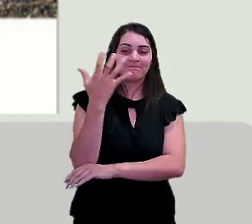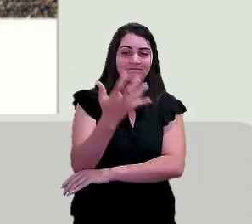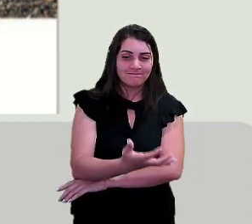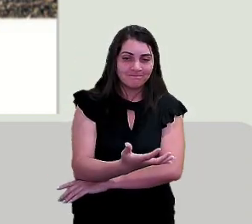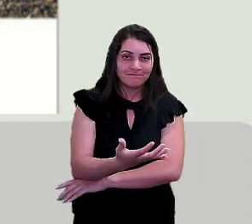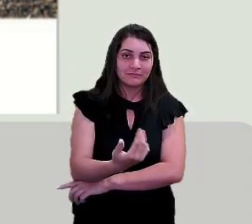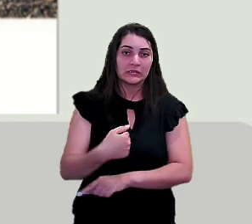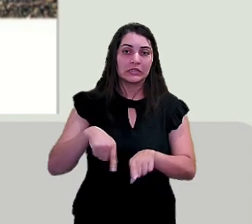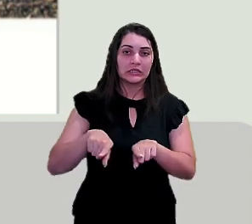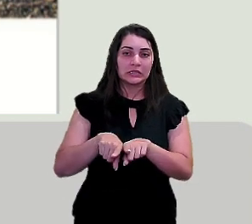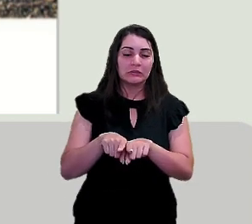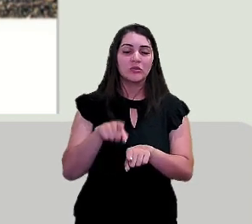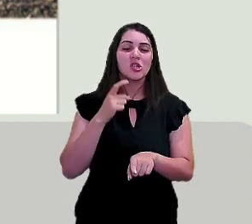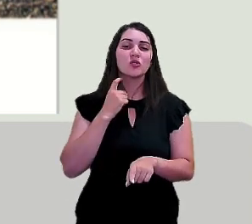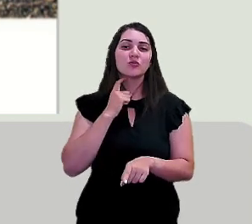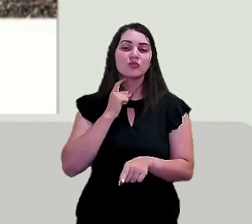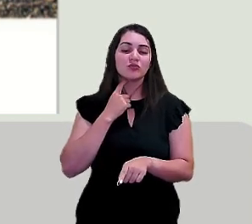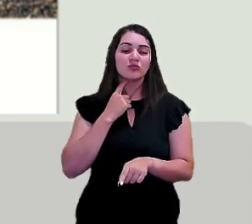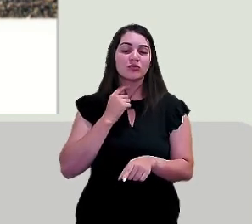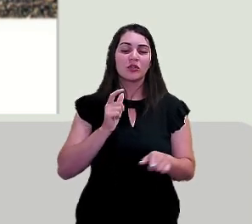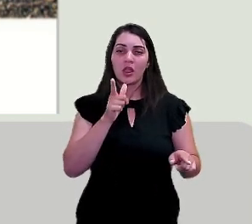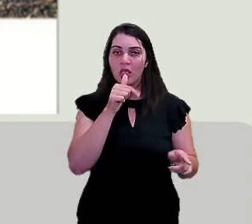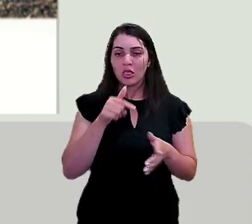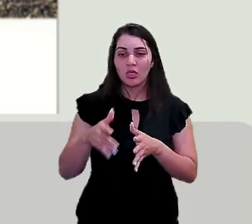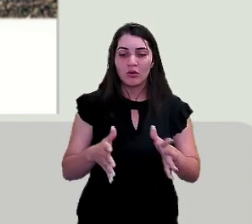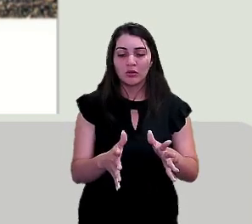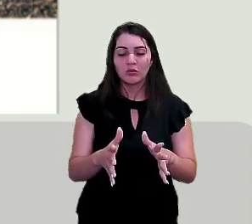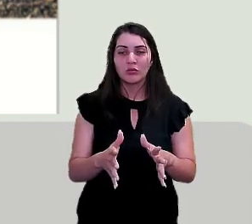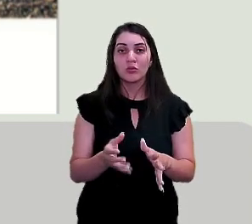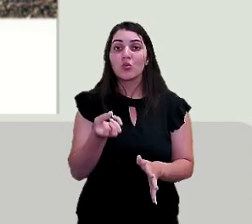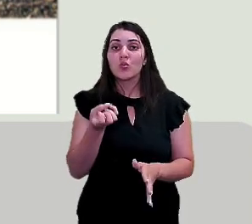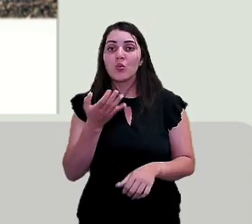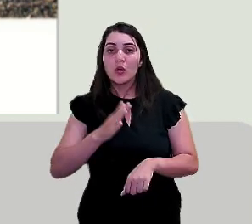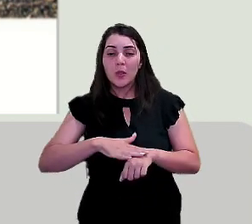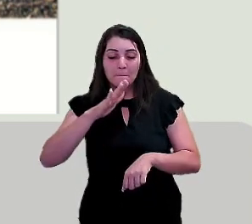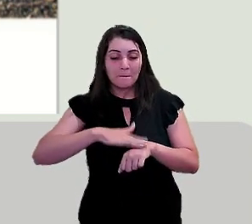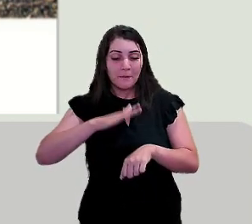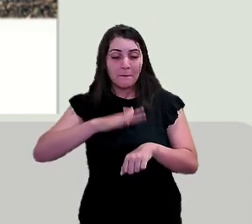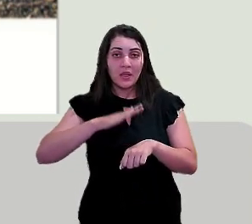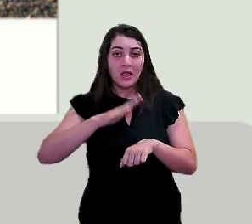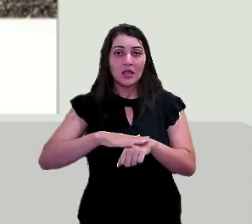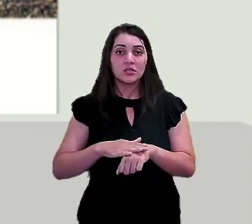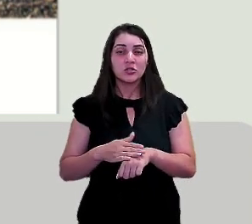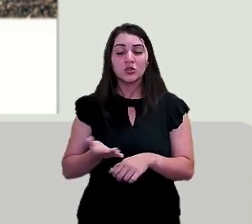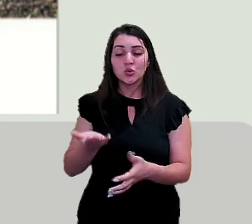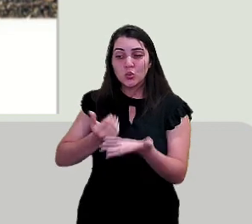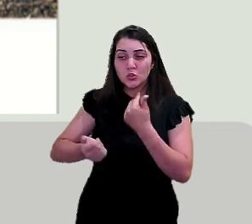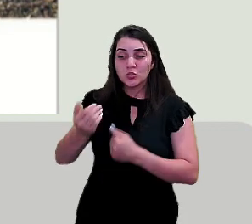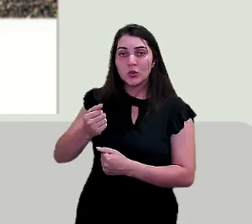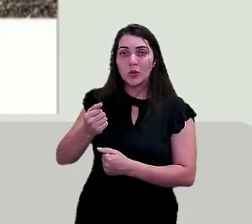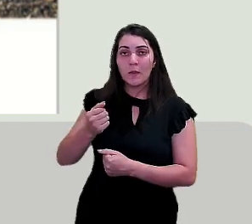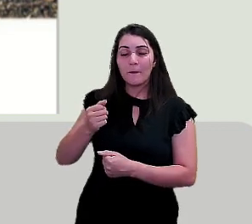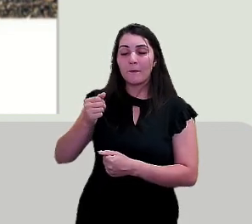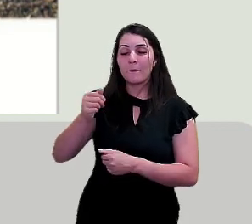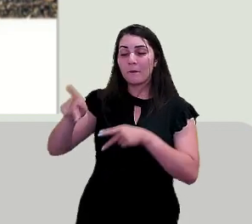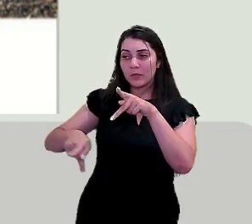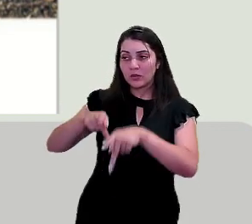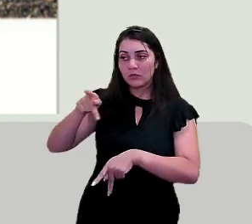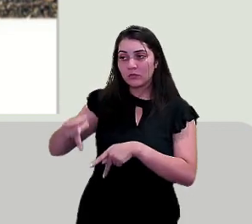rios. Além disso, quanto mais produtos são consumidos pelas pessoas, maior é a quantidade de